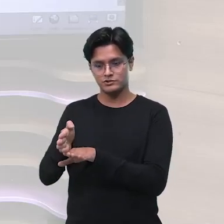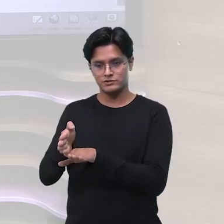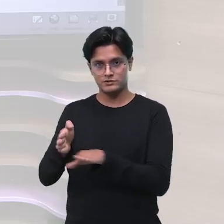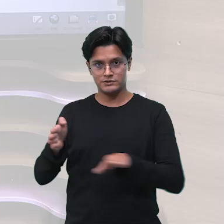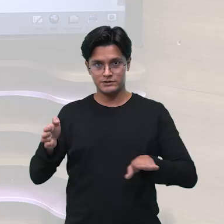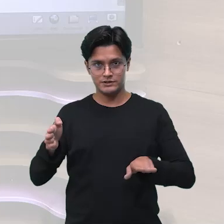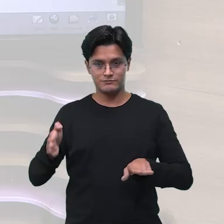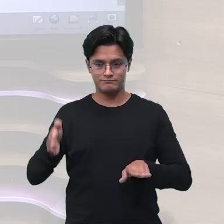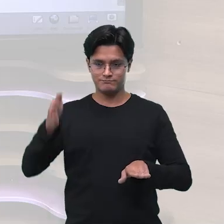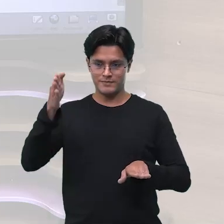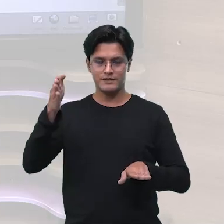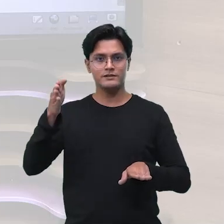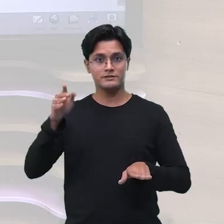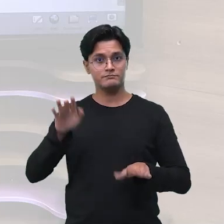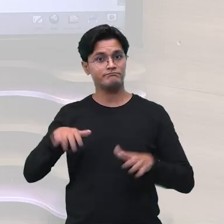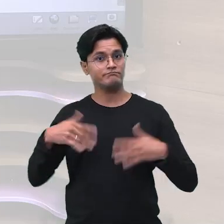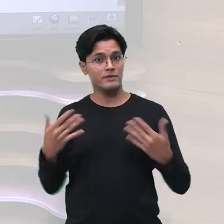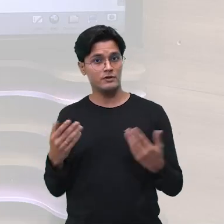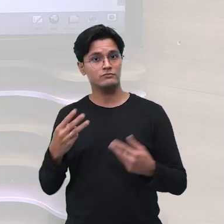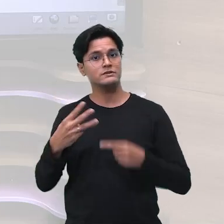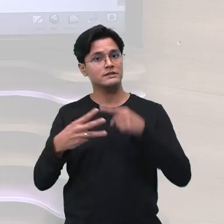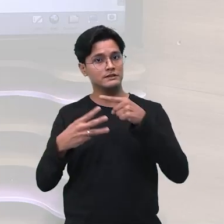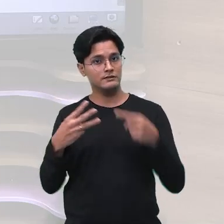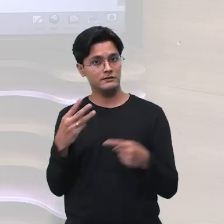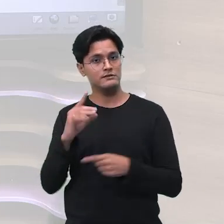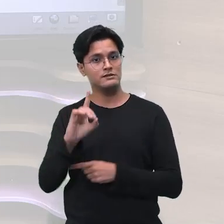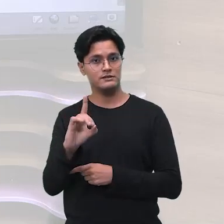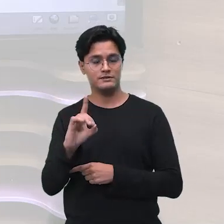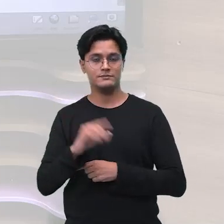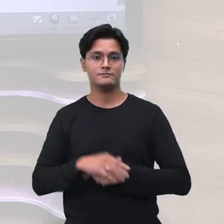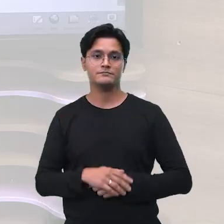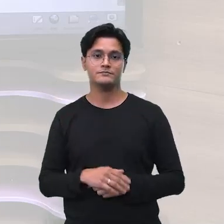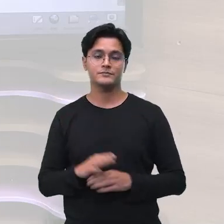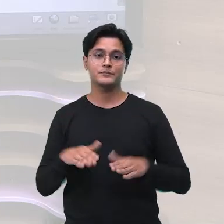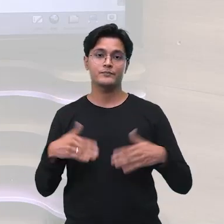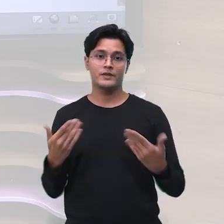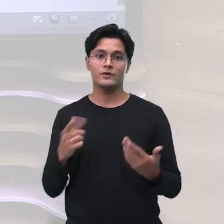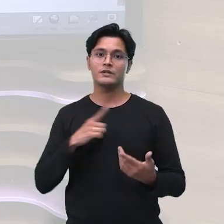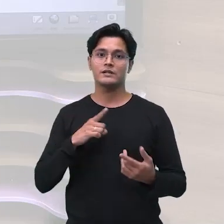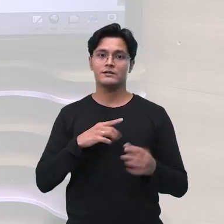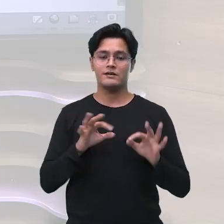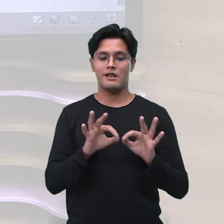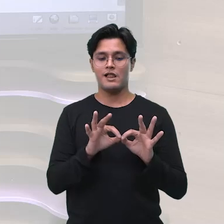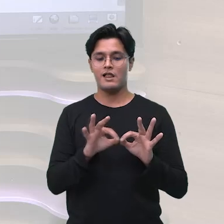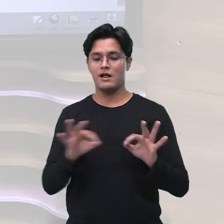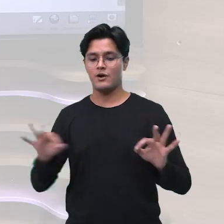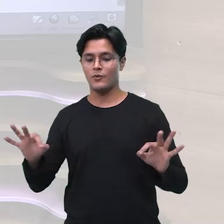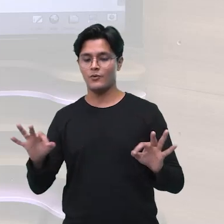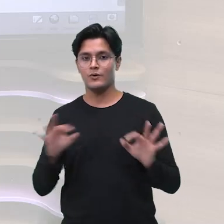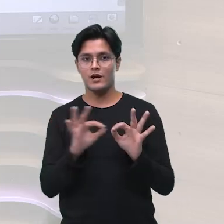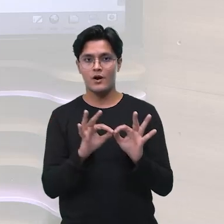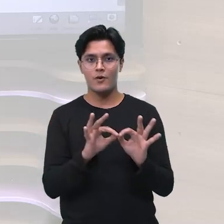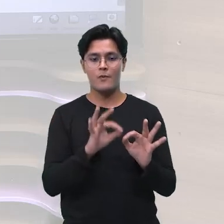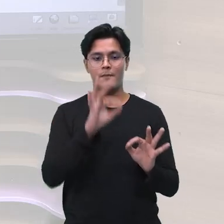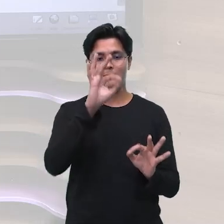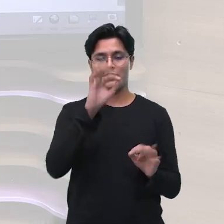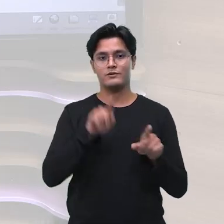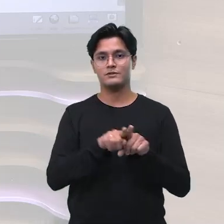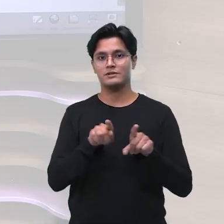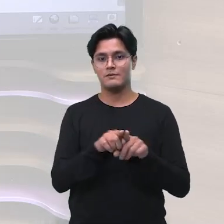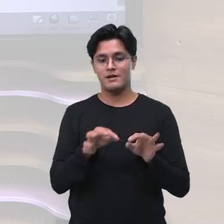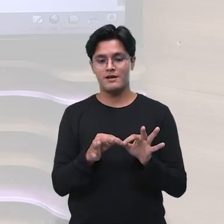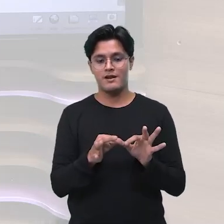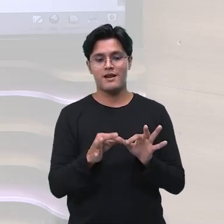parede. Opa, você tem ali uma terceira dimensão. Então, além da largura e do comprimento, você tem o pé direito da parede ali de 3 metros,